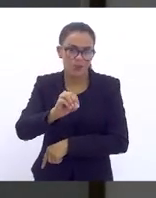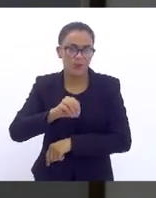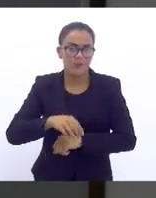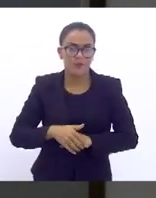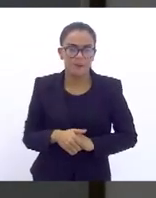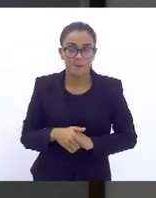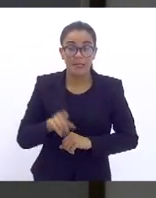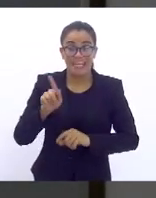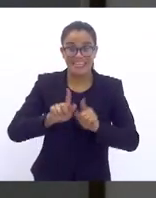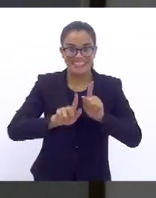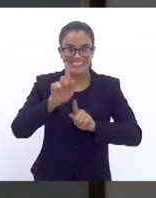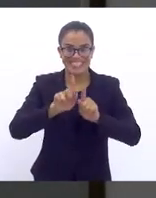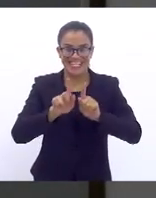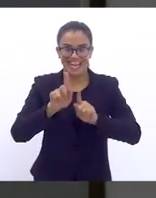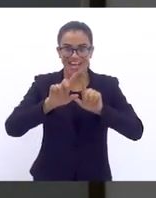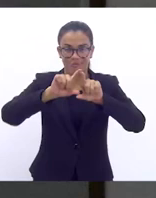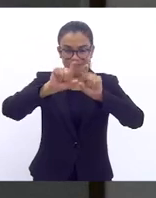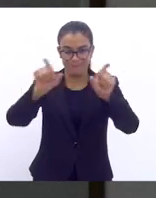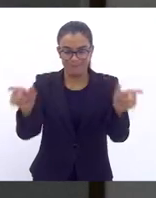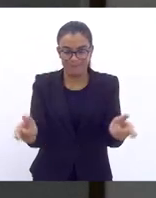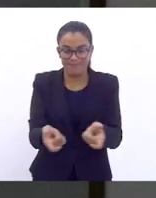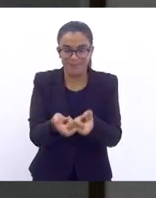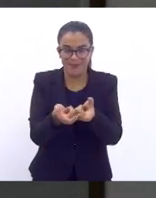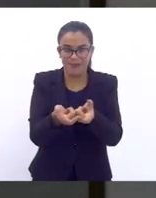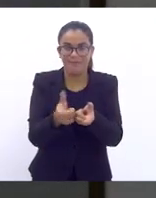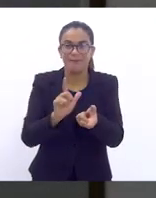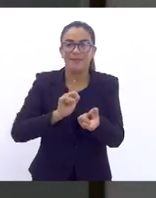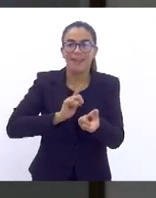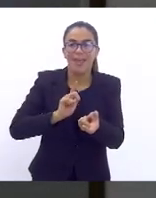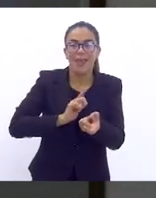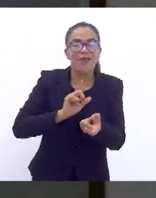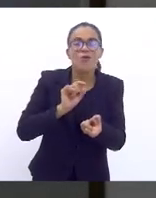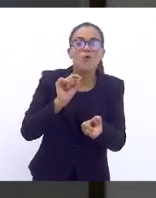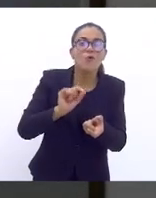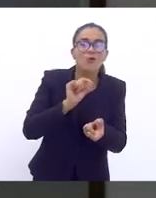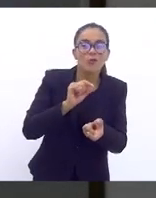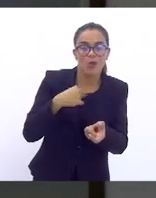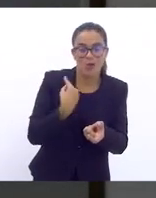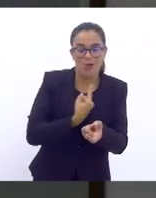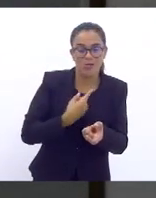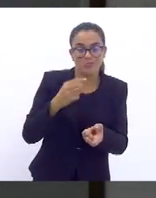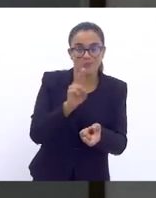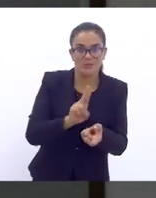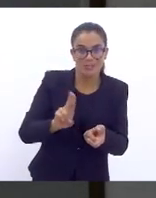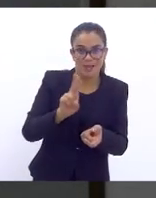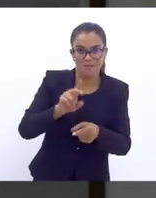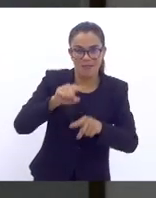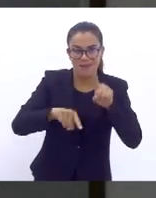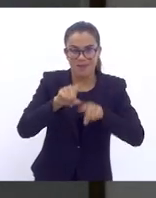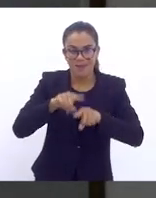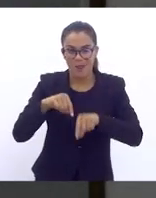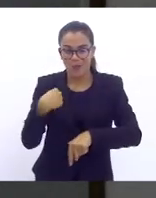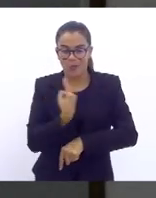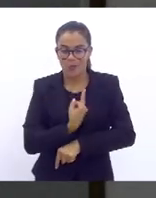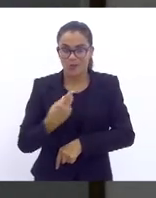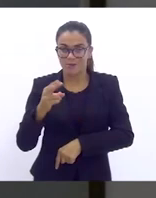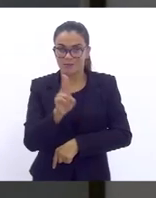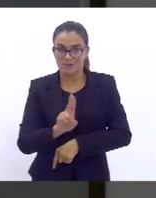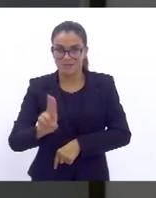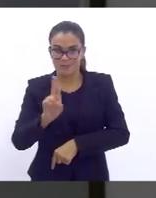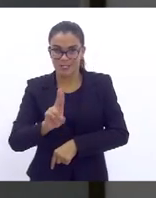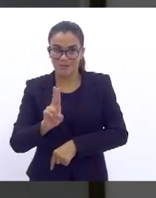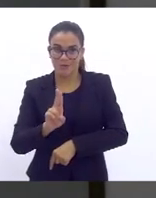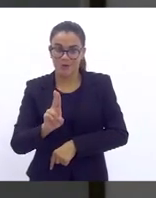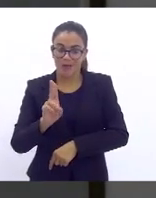gráfico ao lado esquerdo então tem o que nós consumimos os insumos que nós consumimos nessa